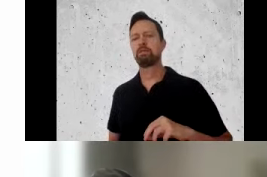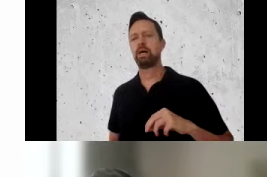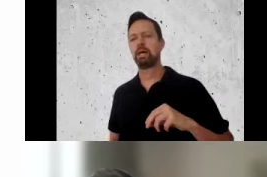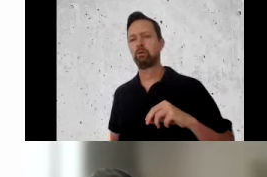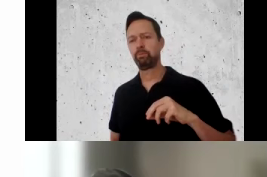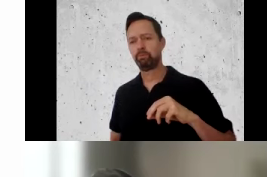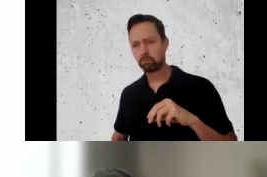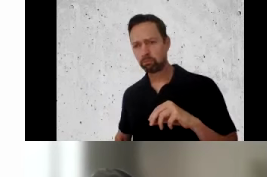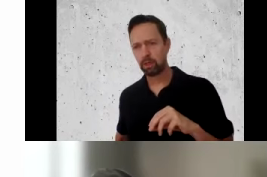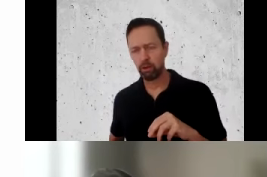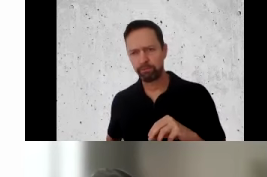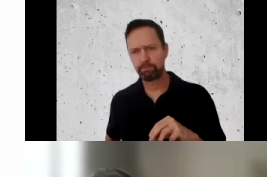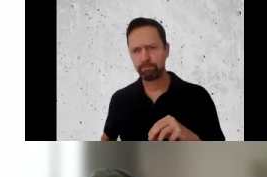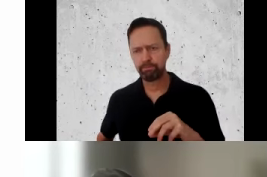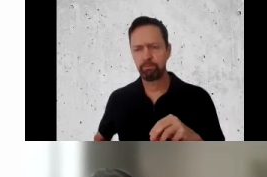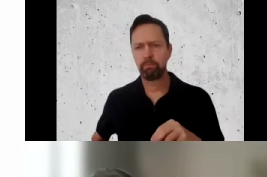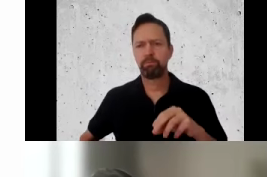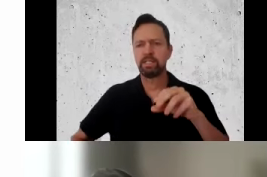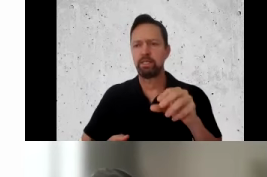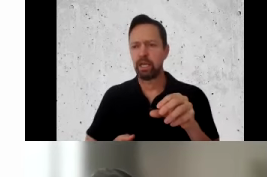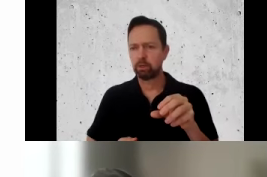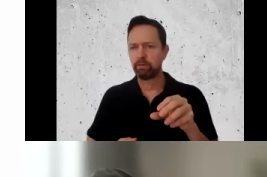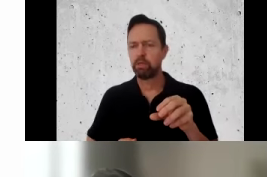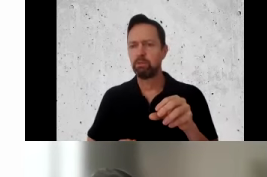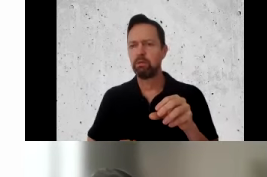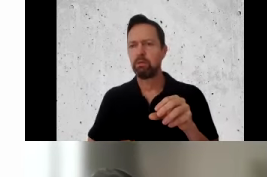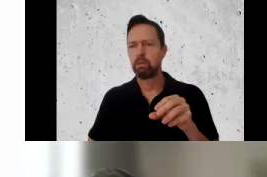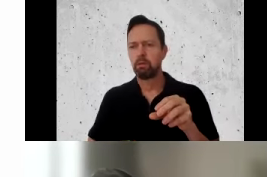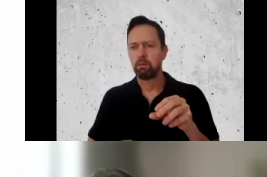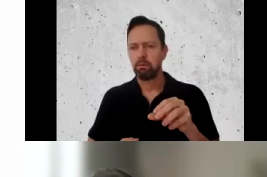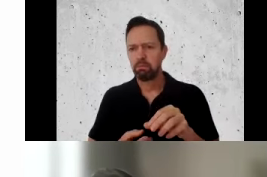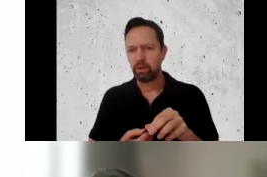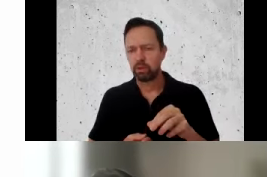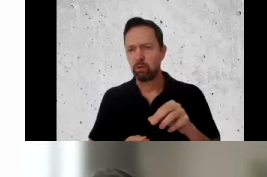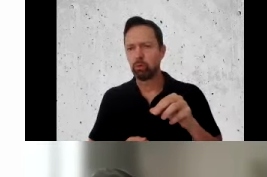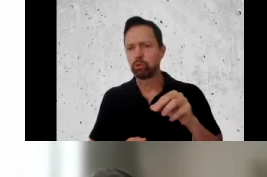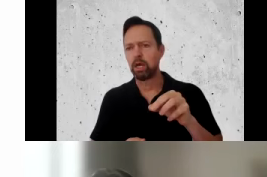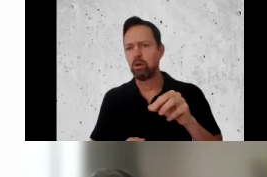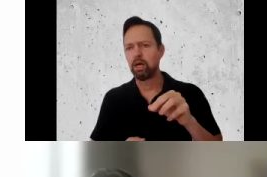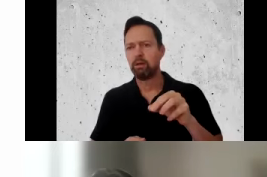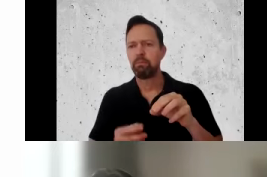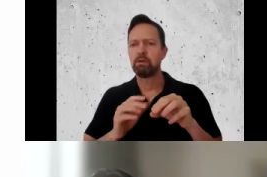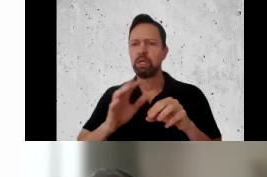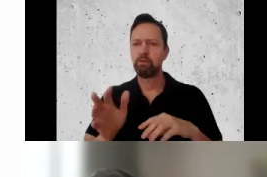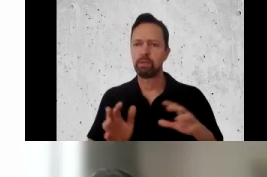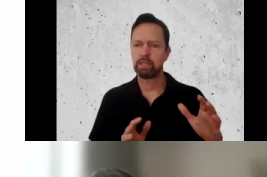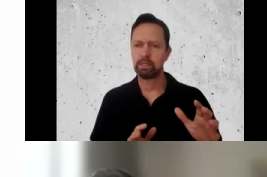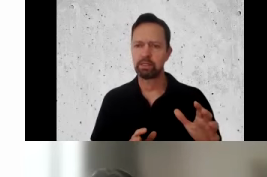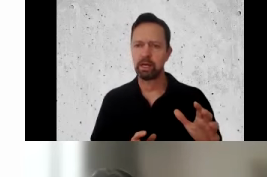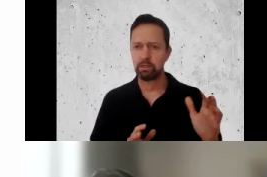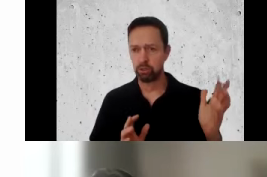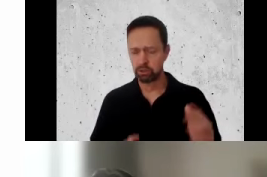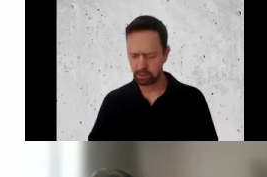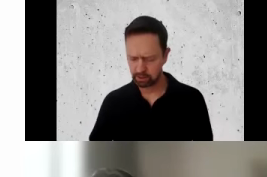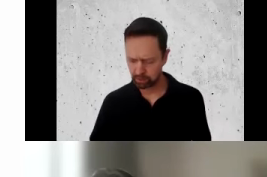seja mais barato eu fazer dentro da firma. Talvez vai ter um custo maior, mas eu me livro